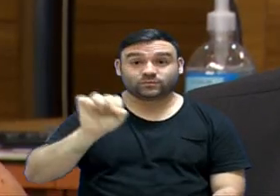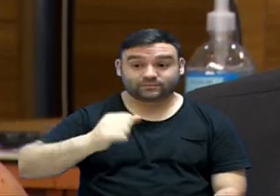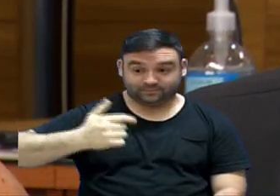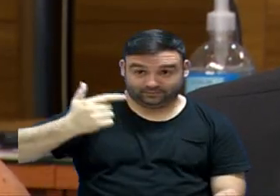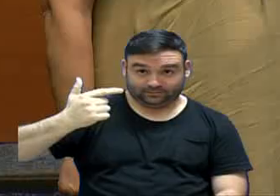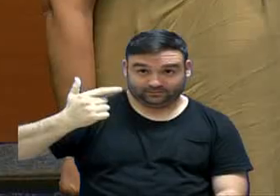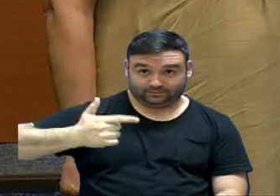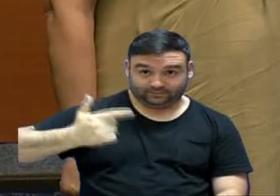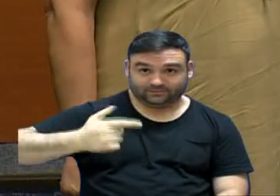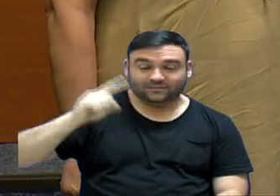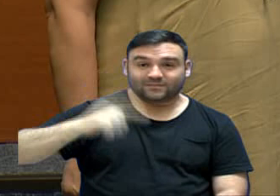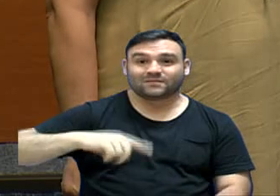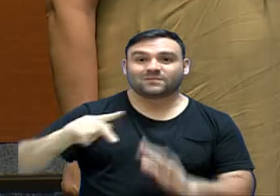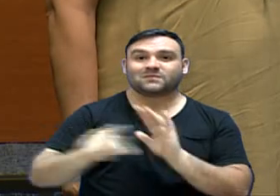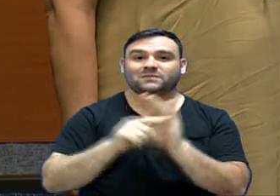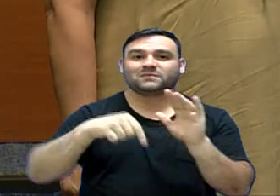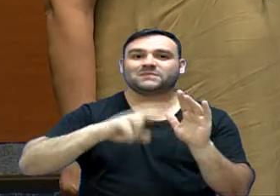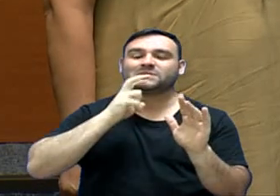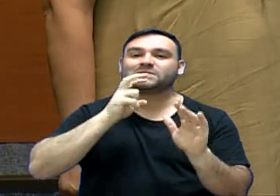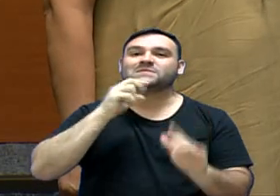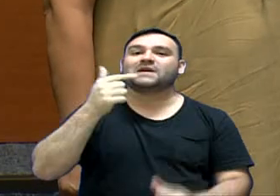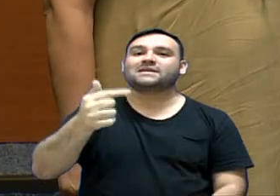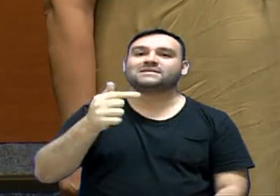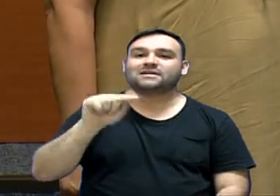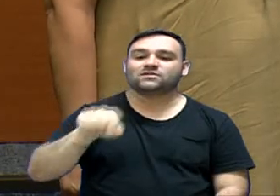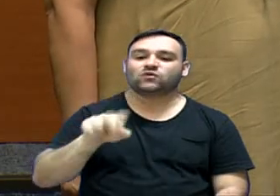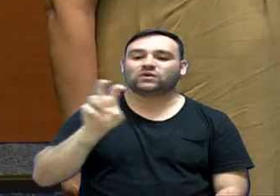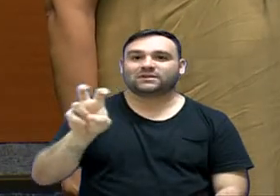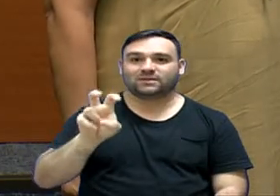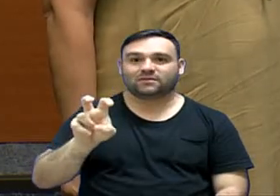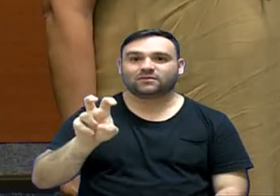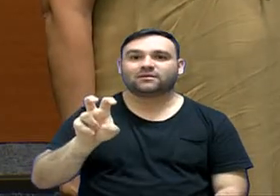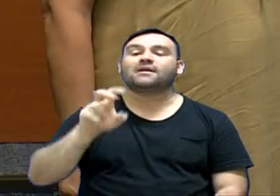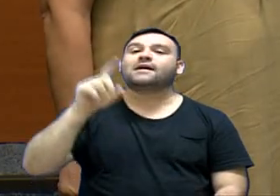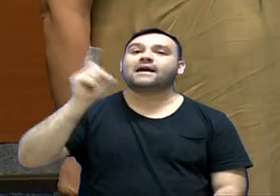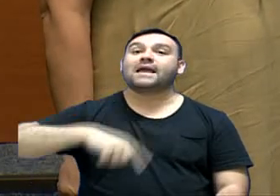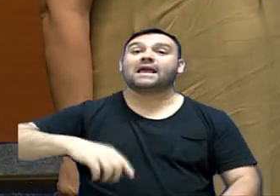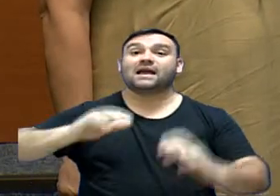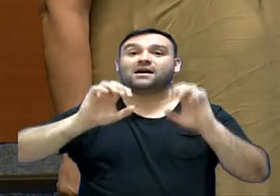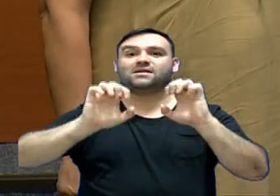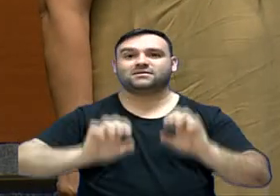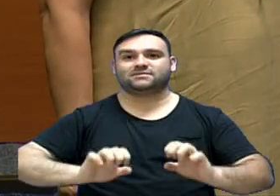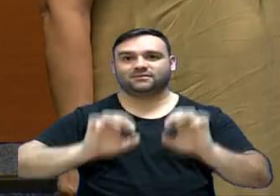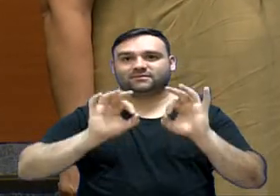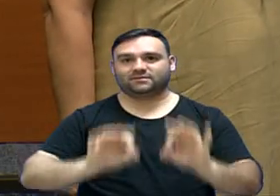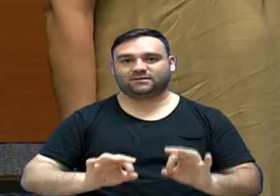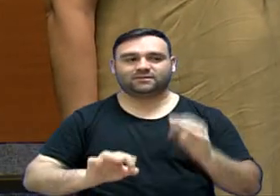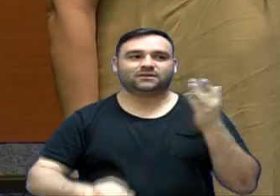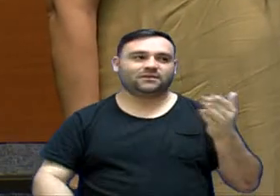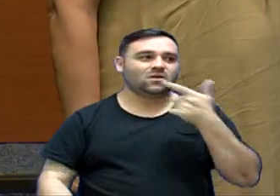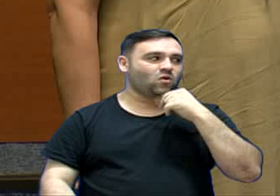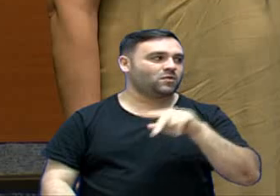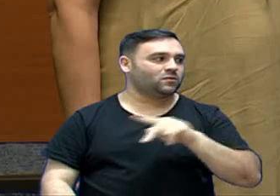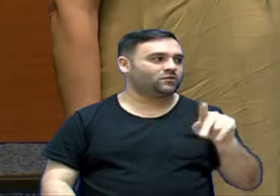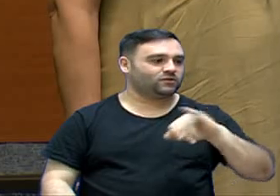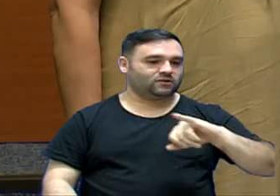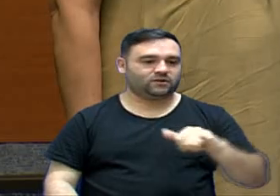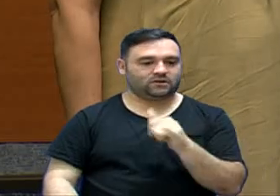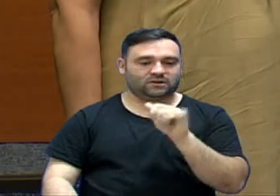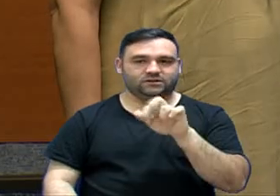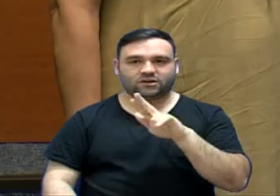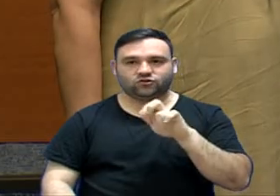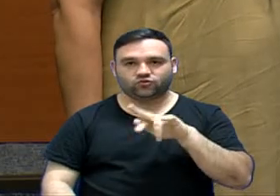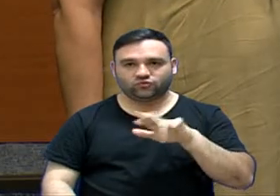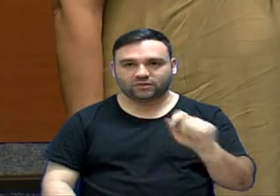segundo colocado, que era da casa, passou com 7,5. Essa atitude ética do senhor, professor,